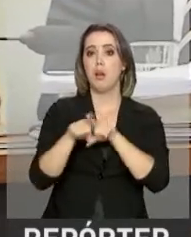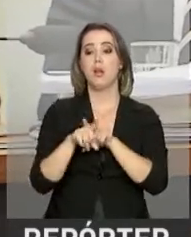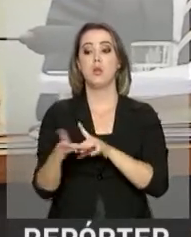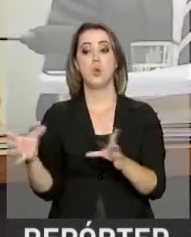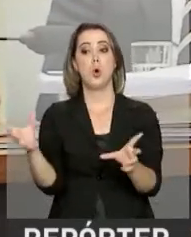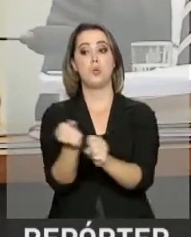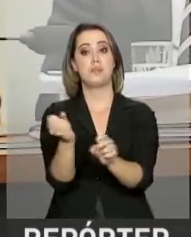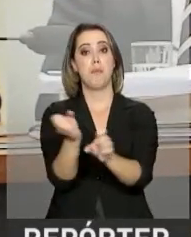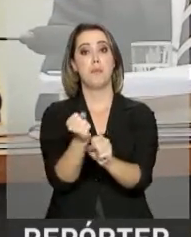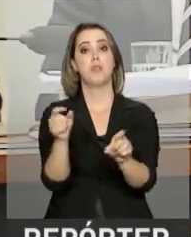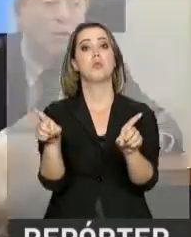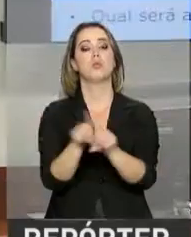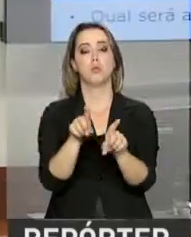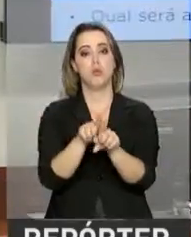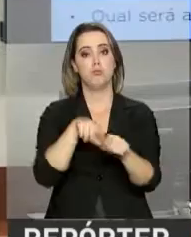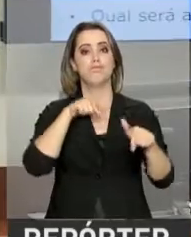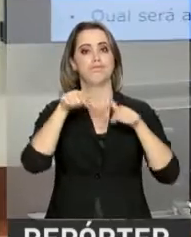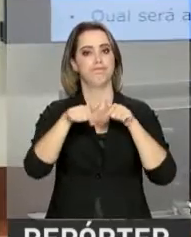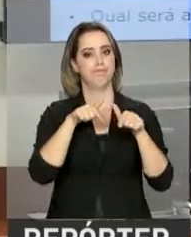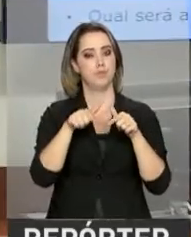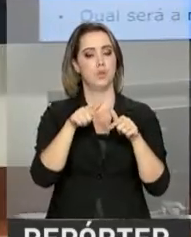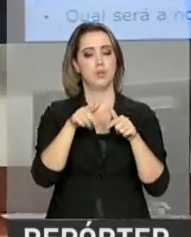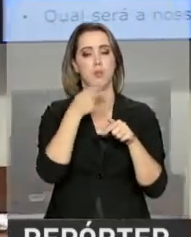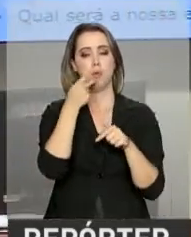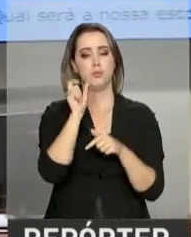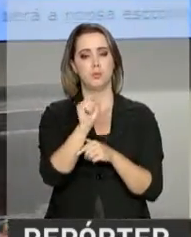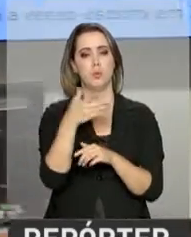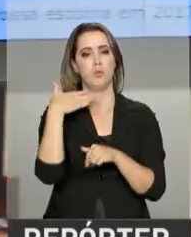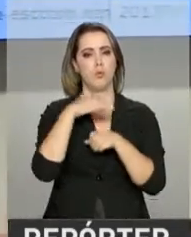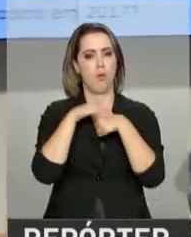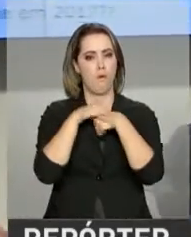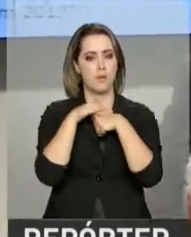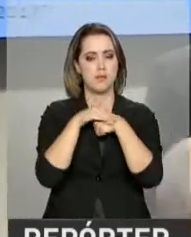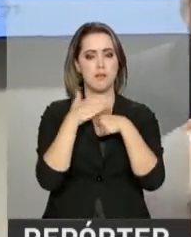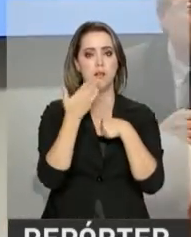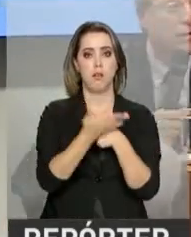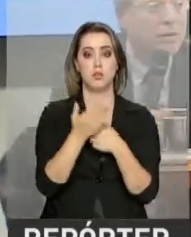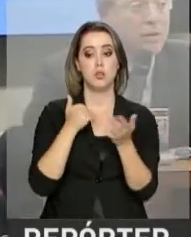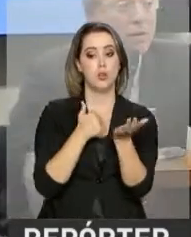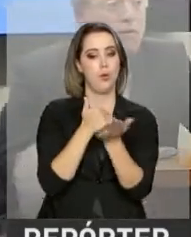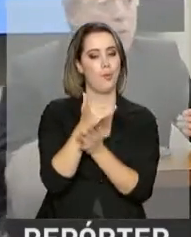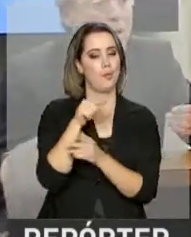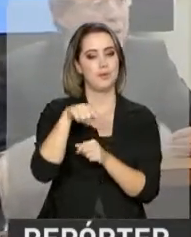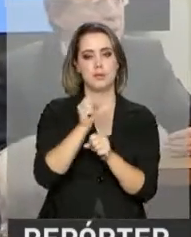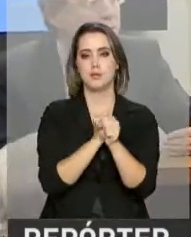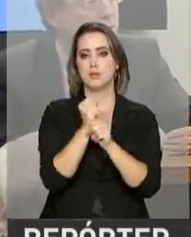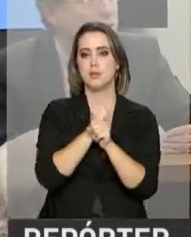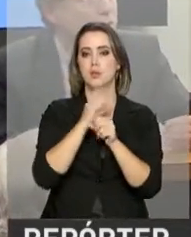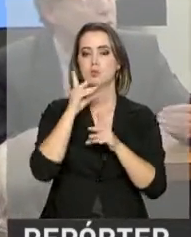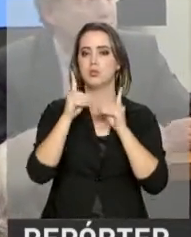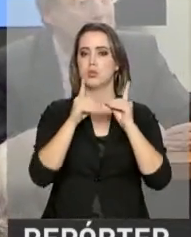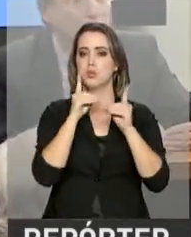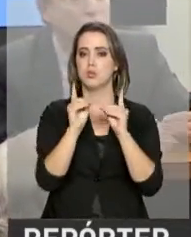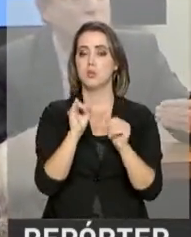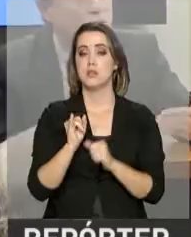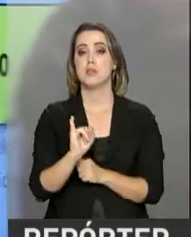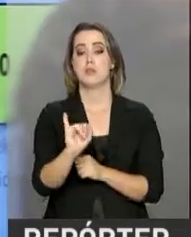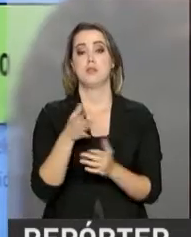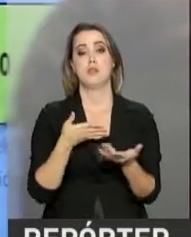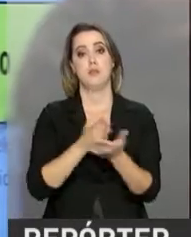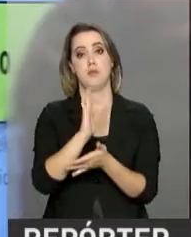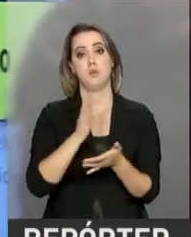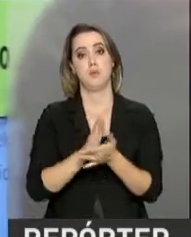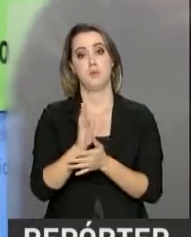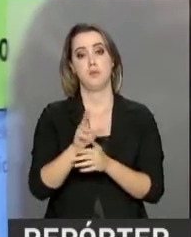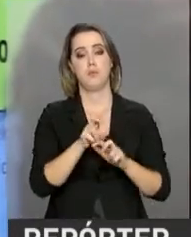Seguridade Social também foram tratados. Desde janeiro deste ano, a reforma da Previdência vem sendo discutida na Câmara dos Deputados e, caso seja aprovada